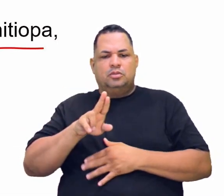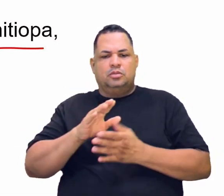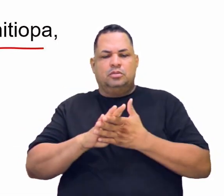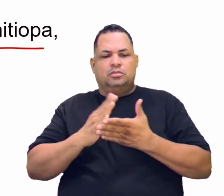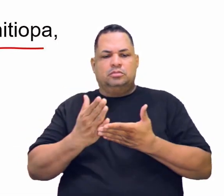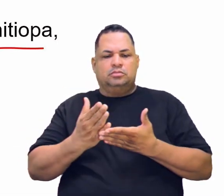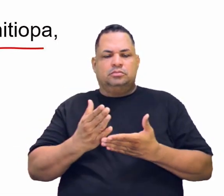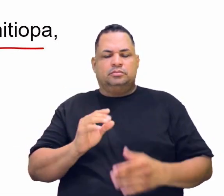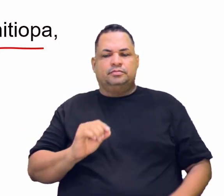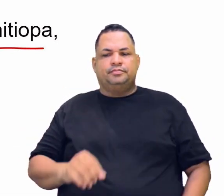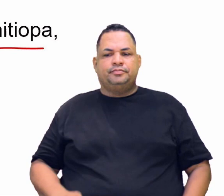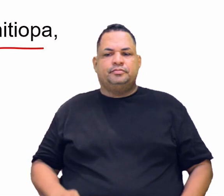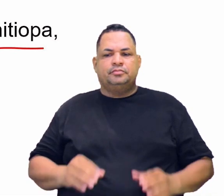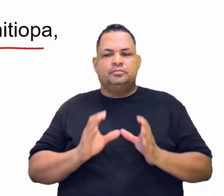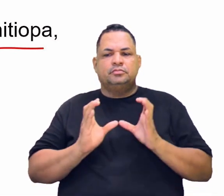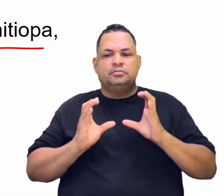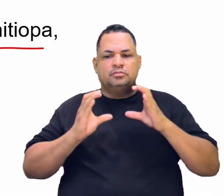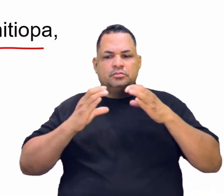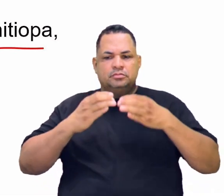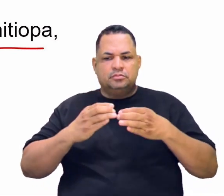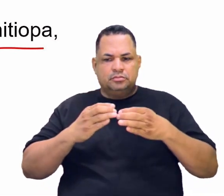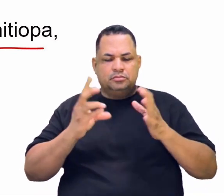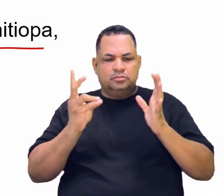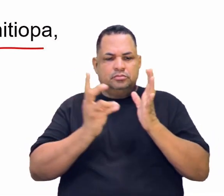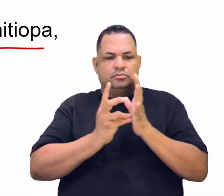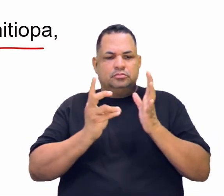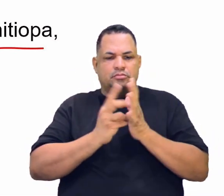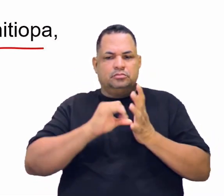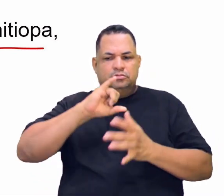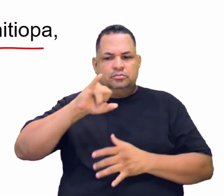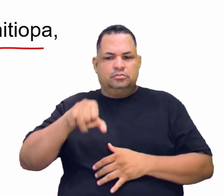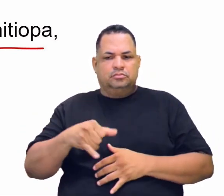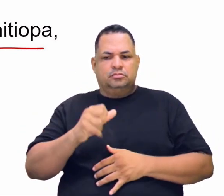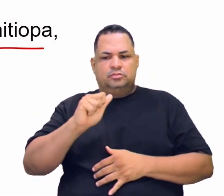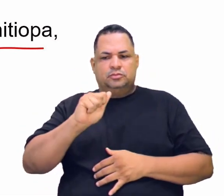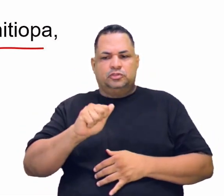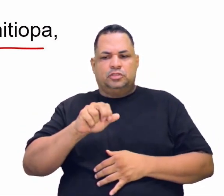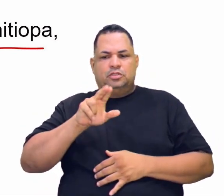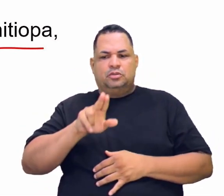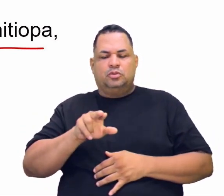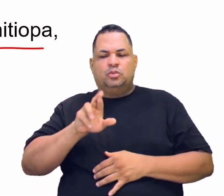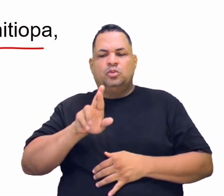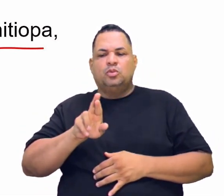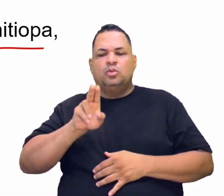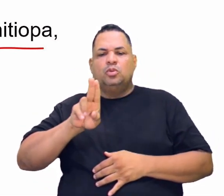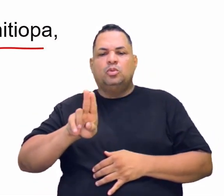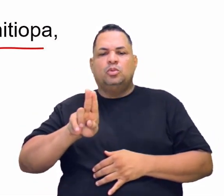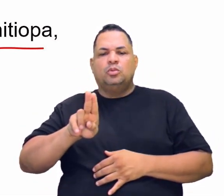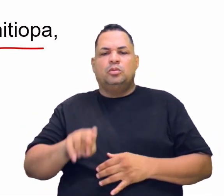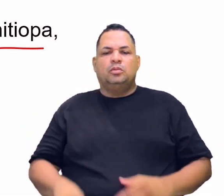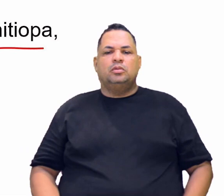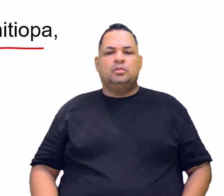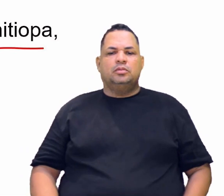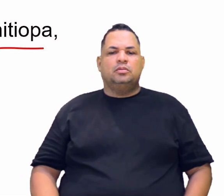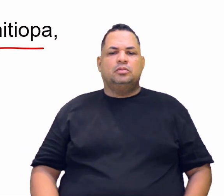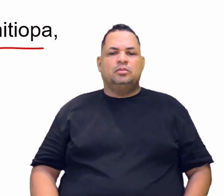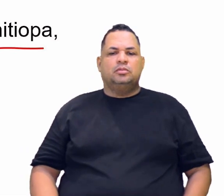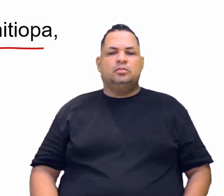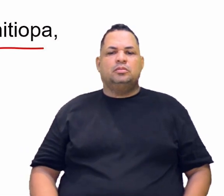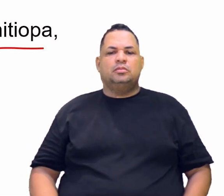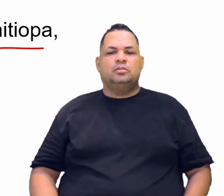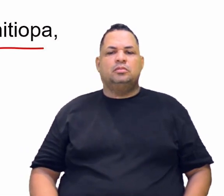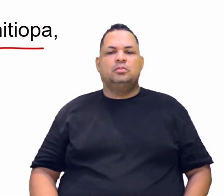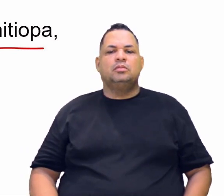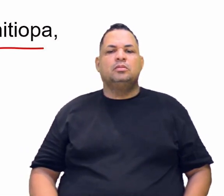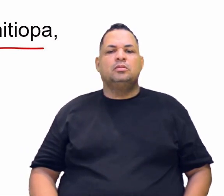Jaru, na verdade, é a tribo indígena chamada Jauru. Eu vou escrever aqui para vocês, Era assim,